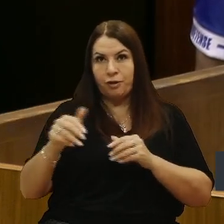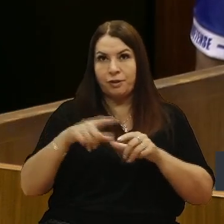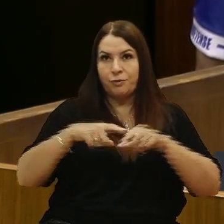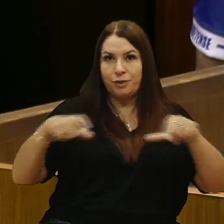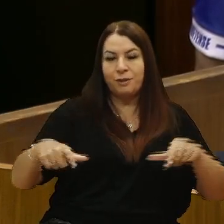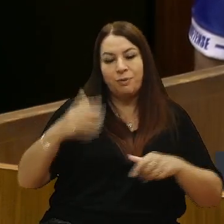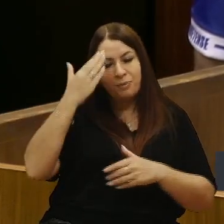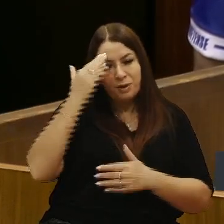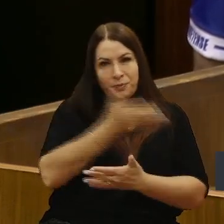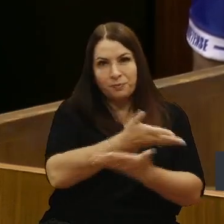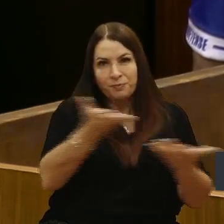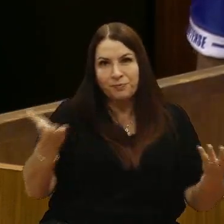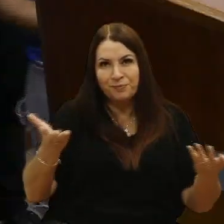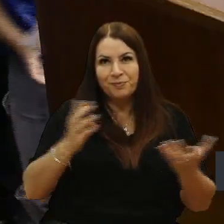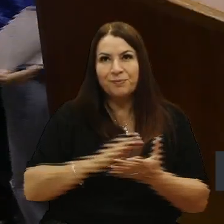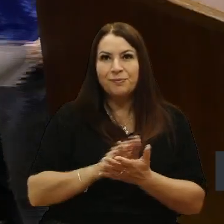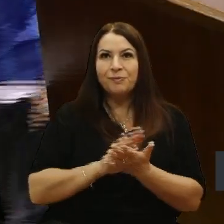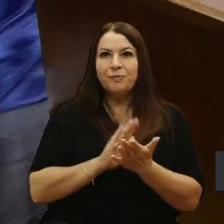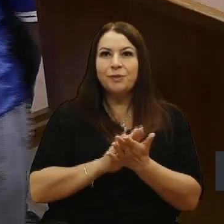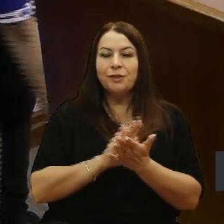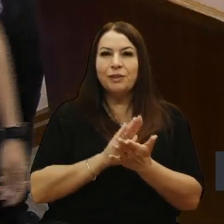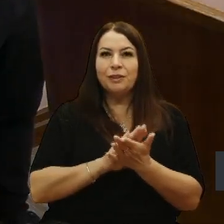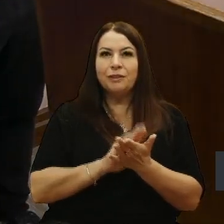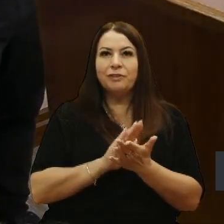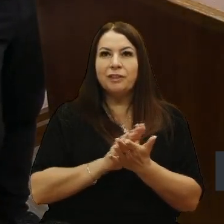Muito obrigada a todos.